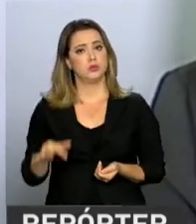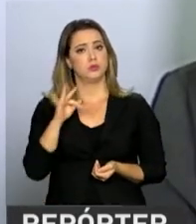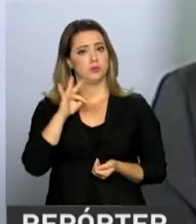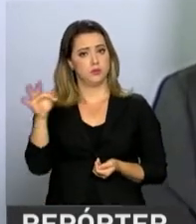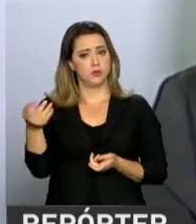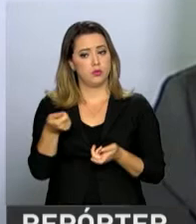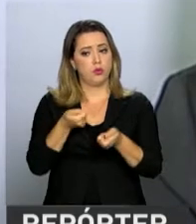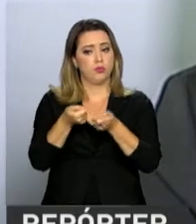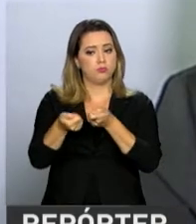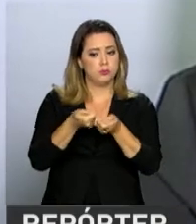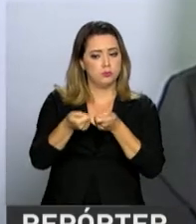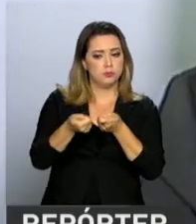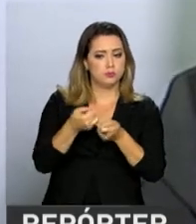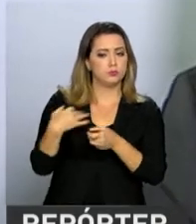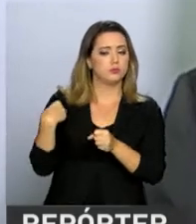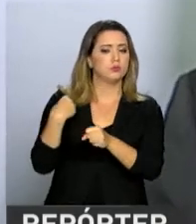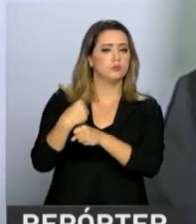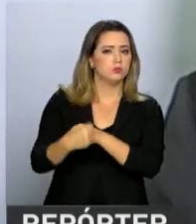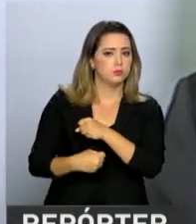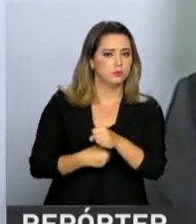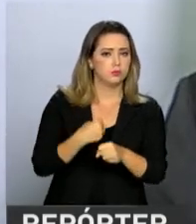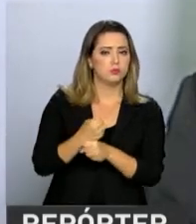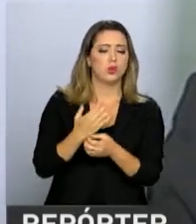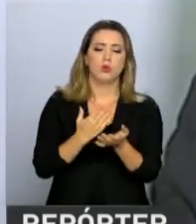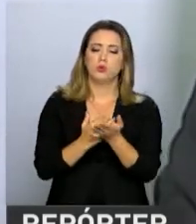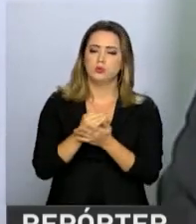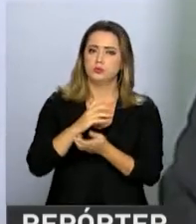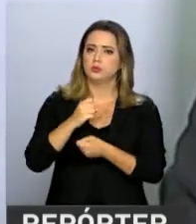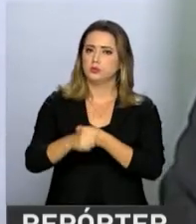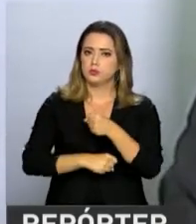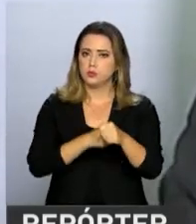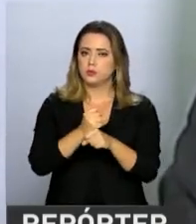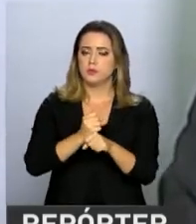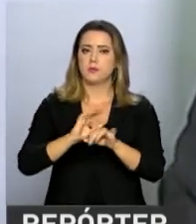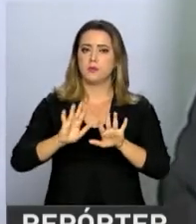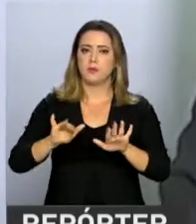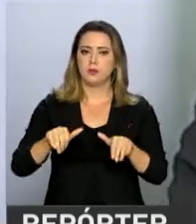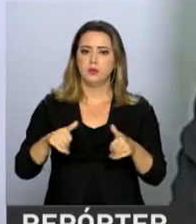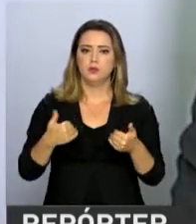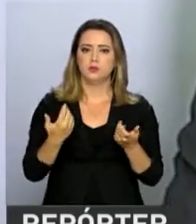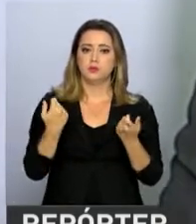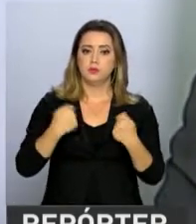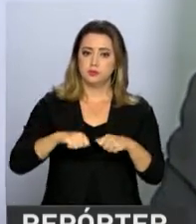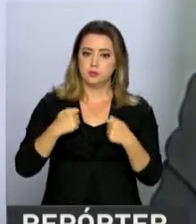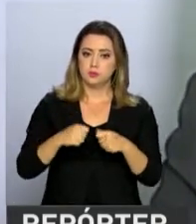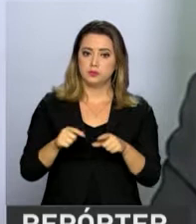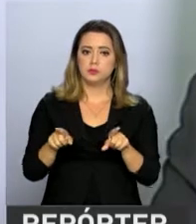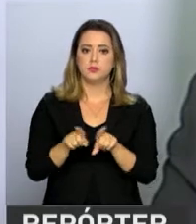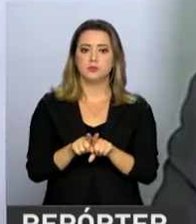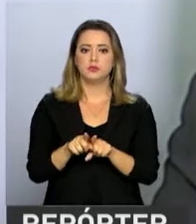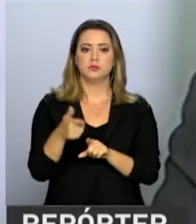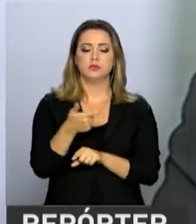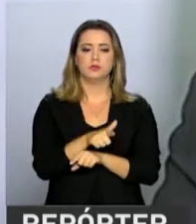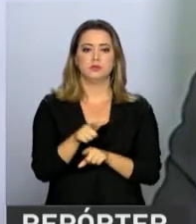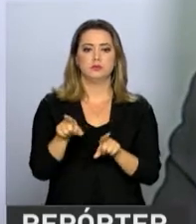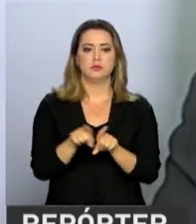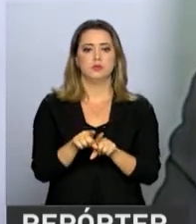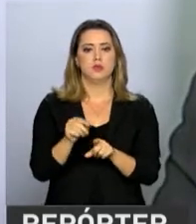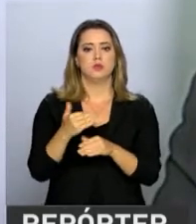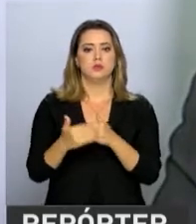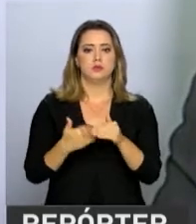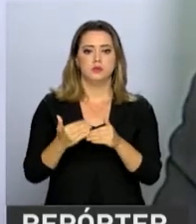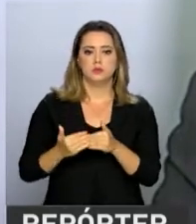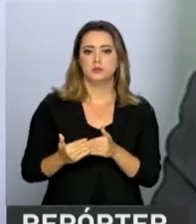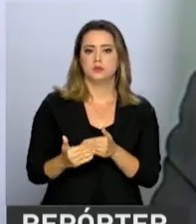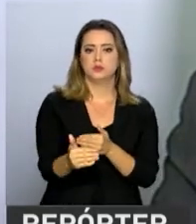anos e terá continuidade no ano que vem e que portanto demandar ainda é é uma continuidade